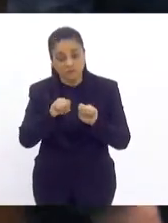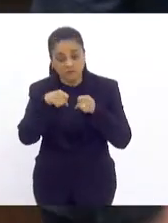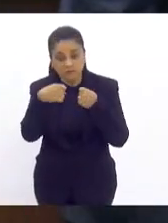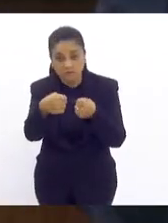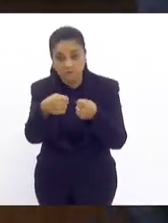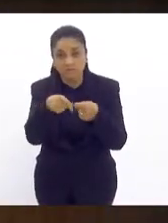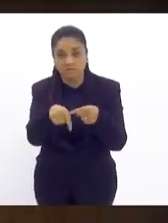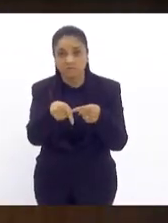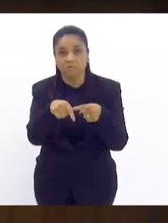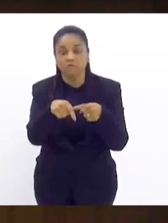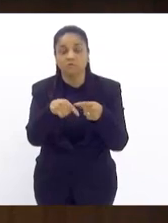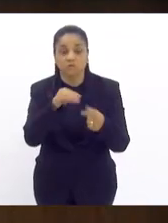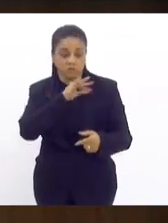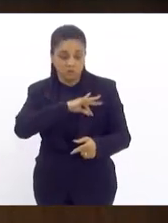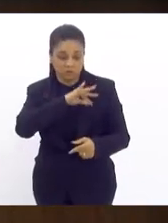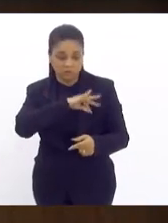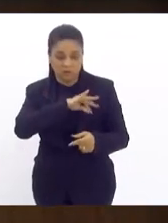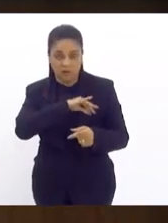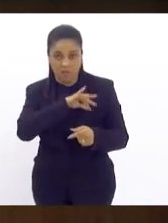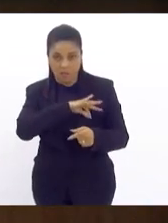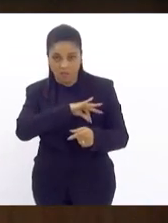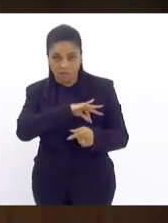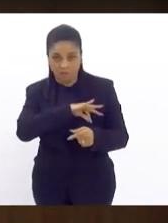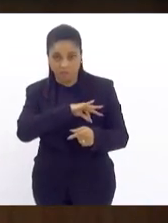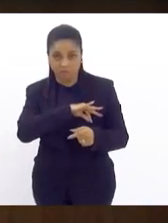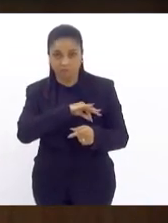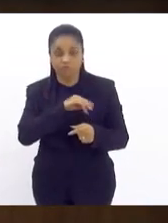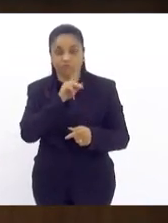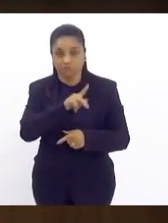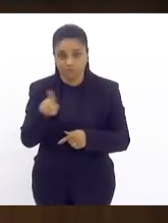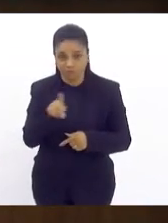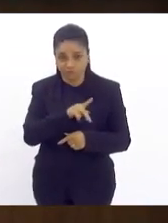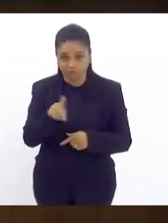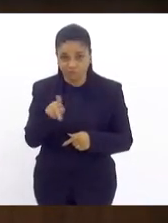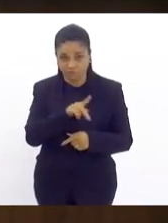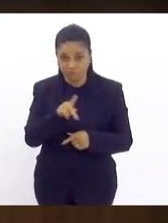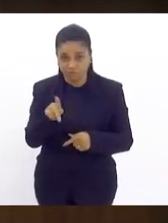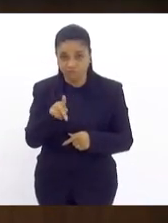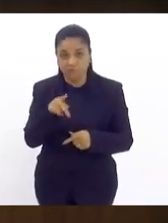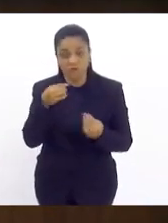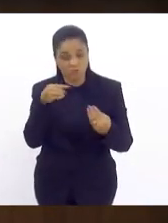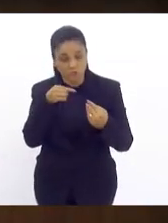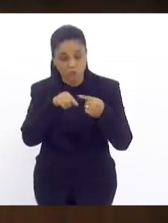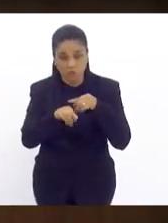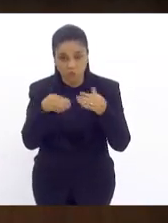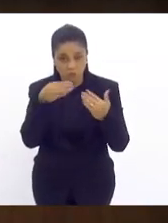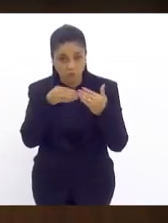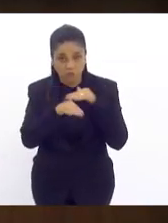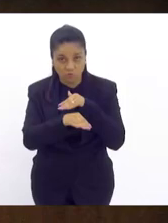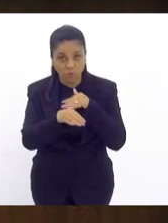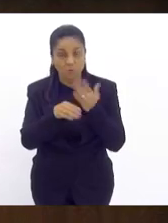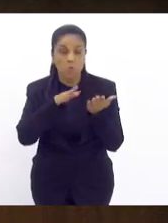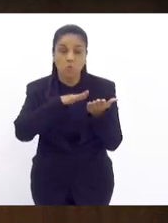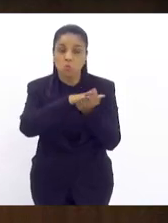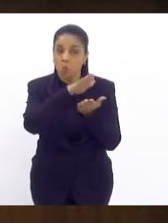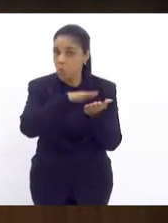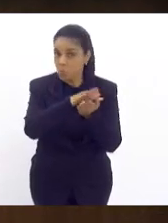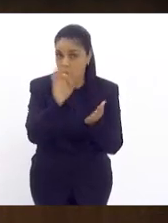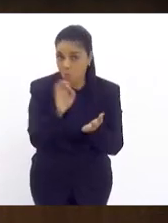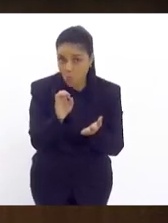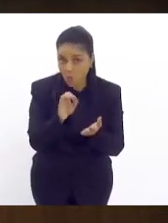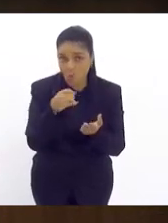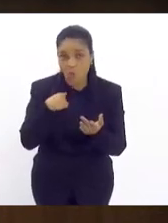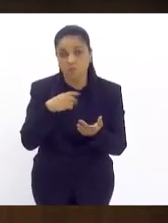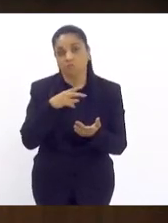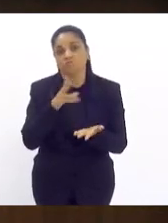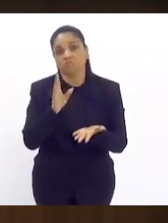piso do magistério que a gente teve a discordância que a presidente falou olha não foi publicado Então ainda não tá valendo é que eu entendi